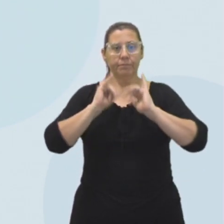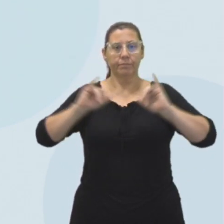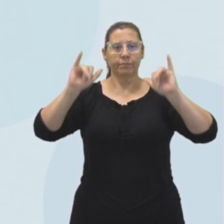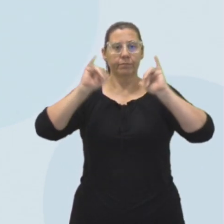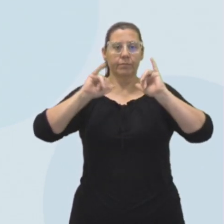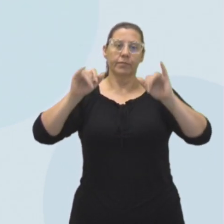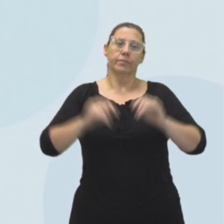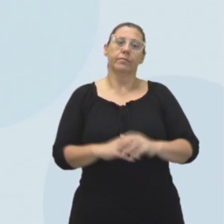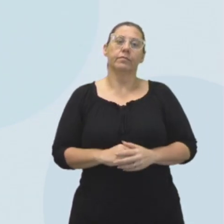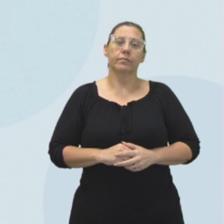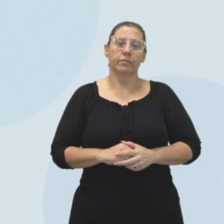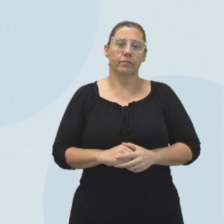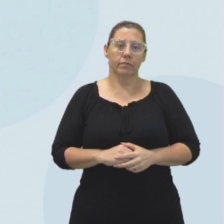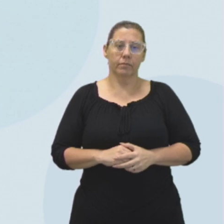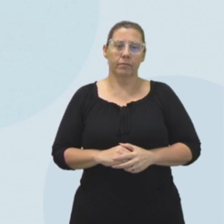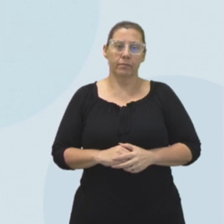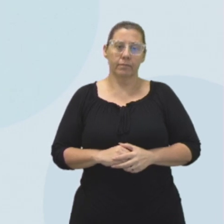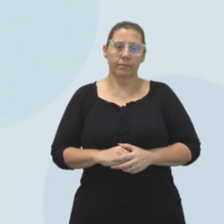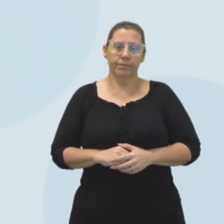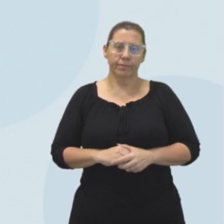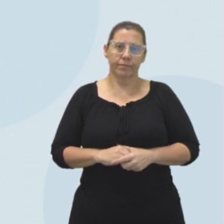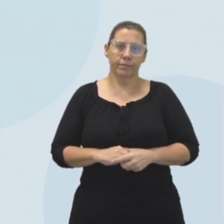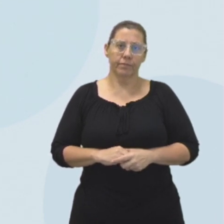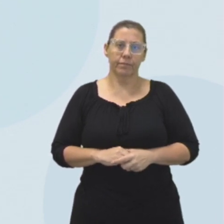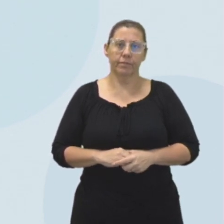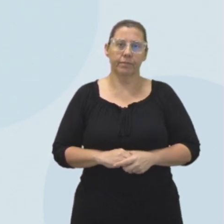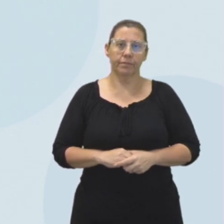digital. Próximo slide.